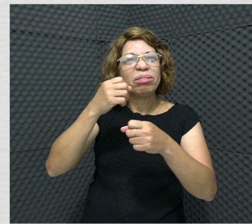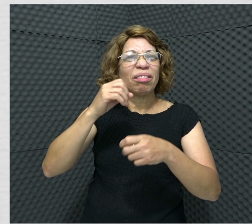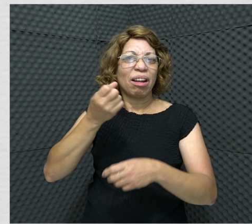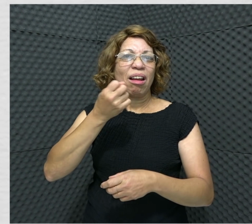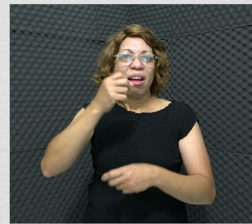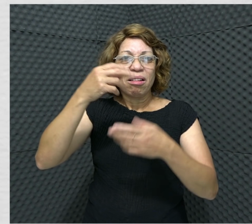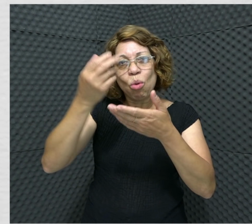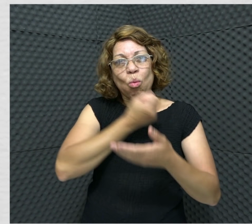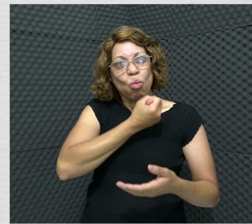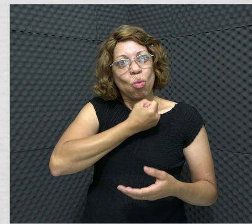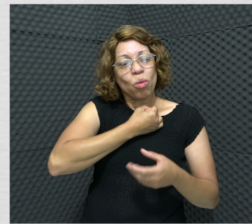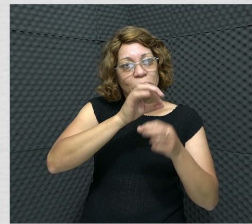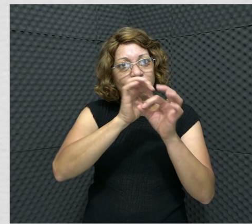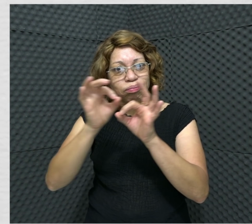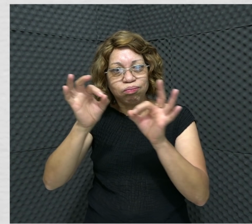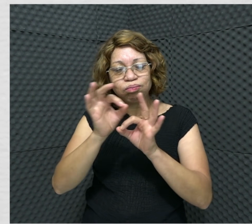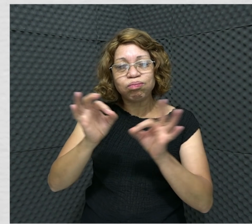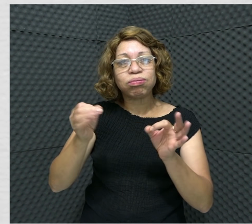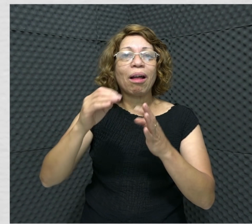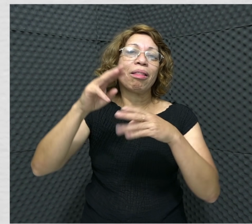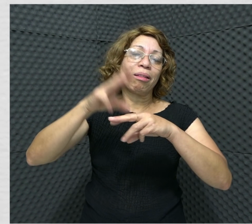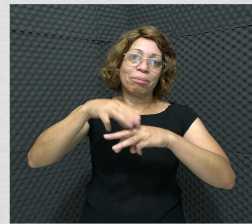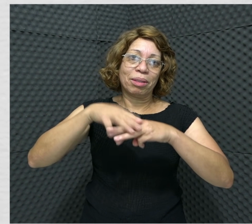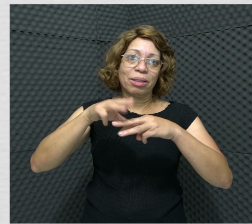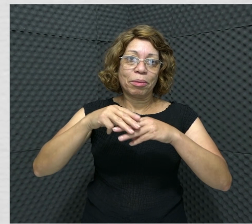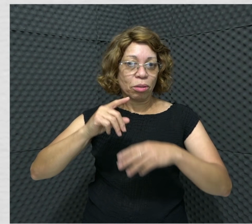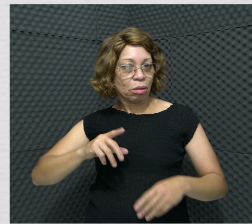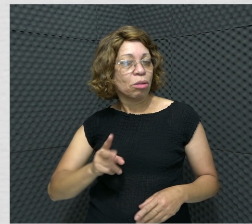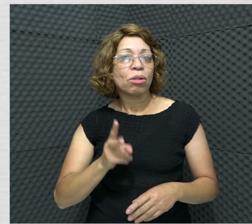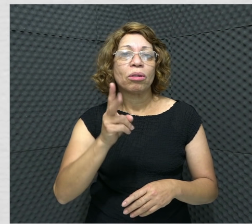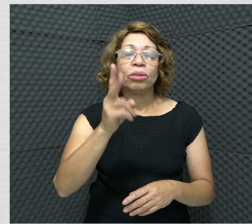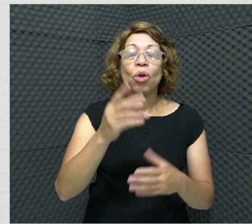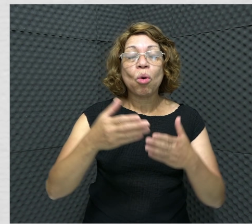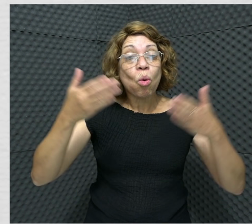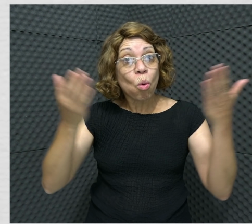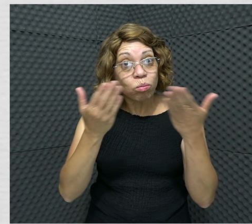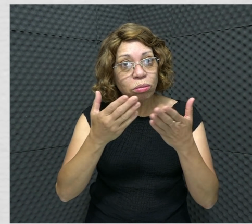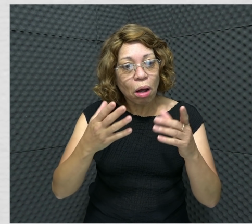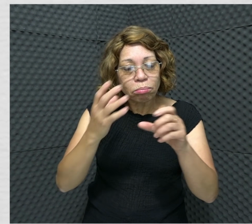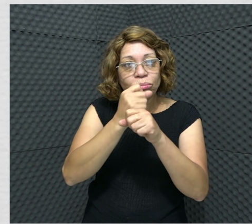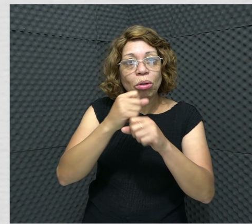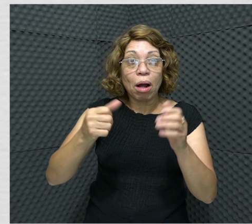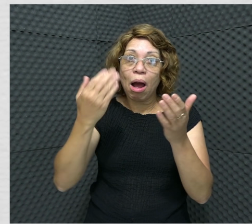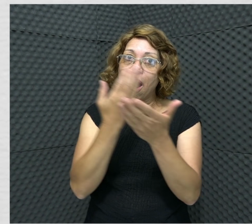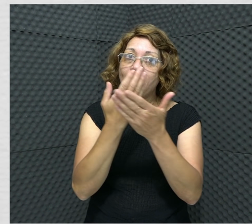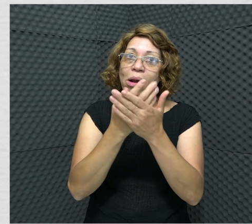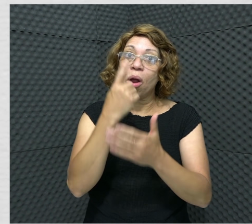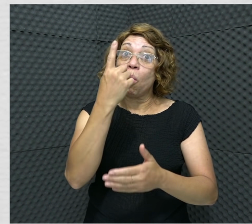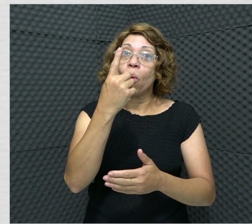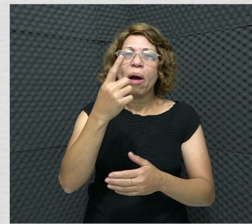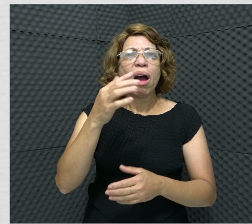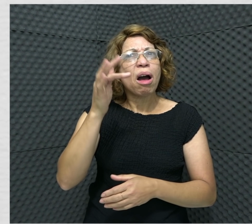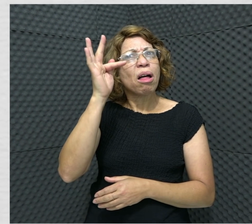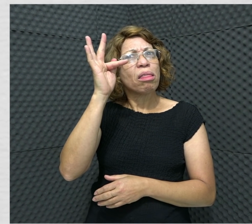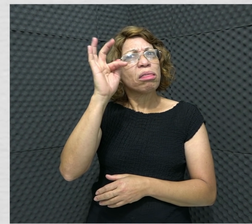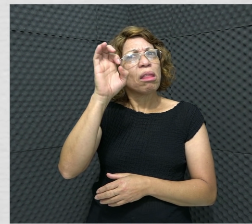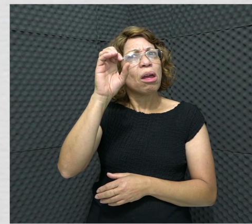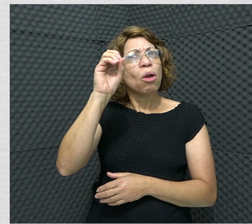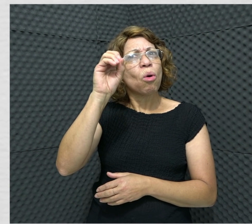medida. E, continuando, hoje, no sumário da nossa aula, aula 1, a teoria